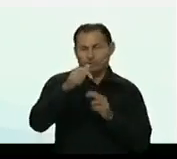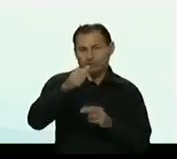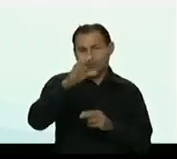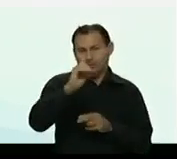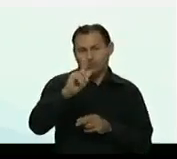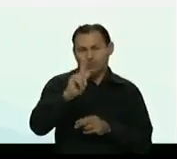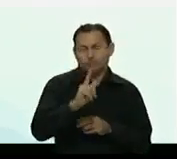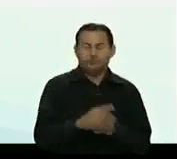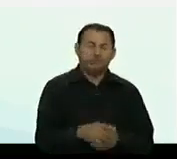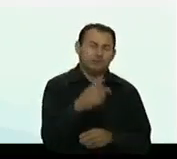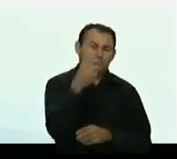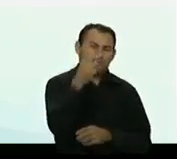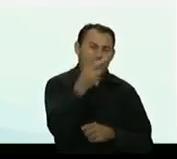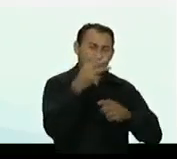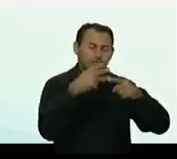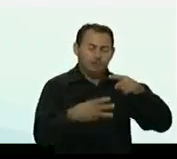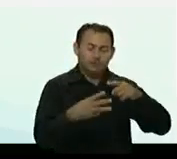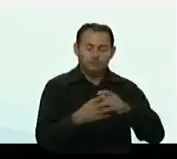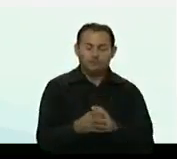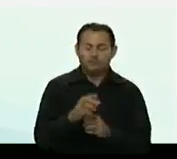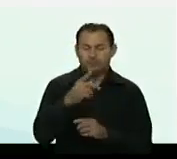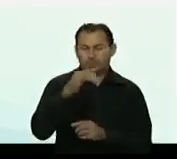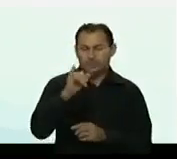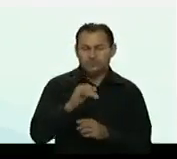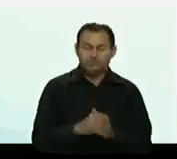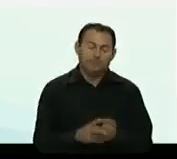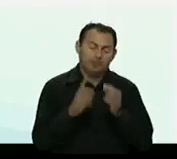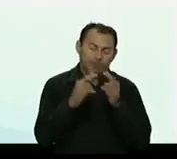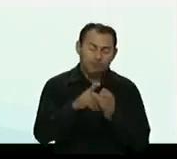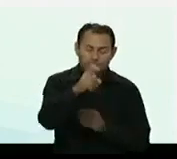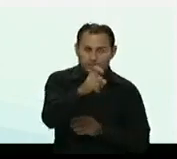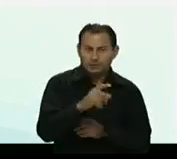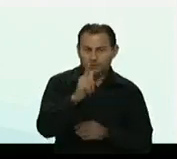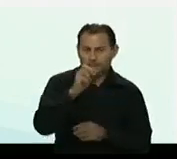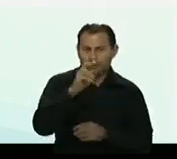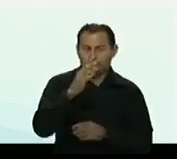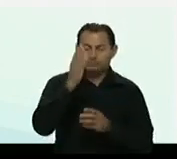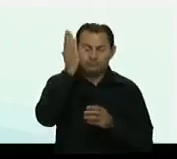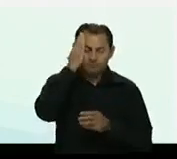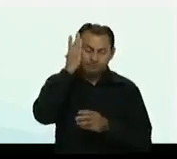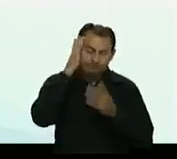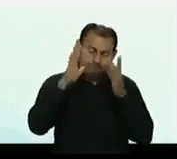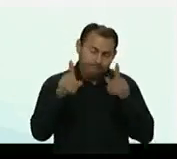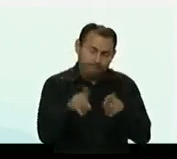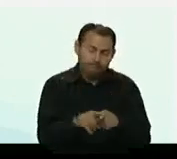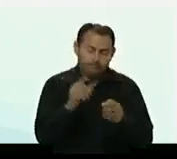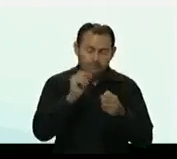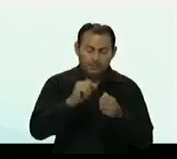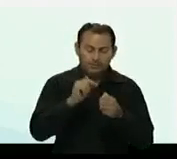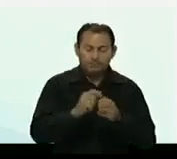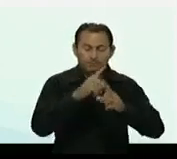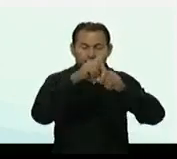graus. 2/3 de π radianos é igual a x graus. Não sabemos. Então,